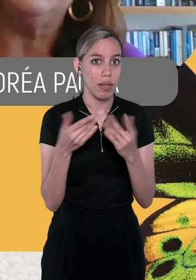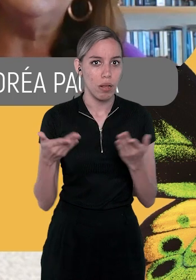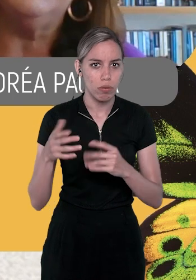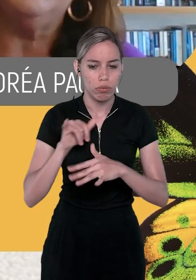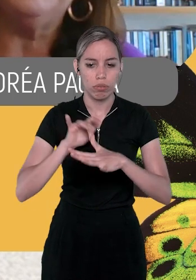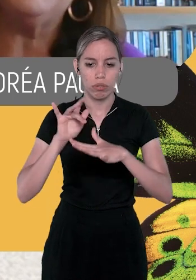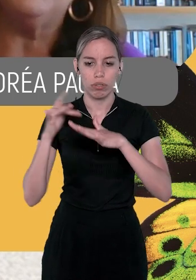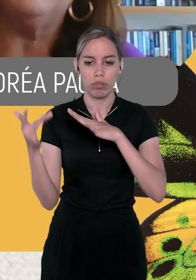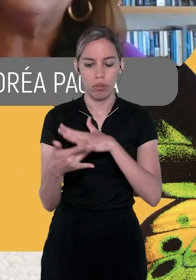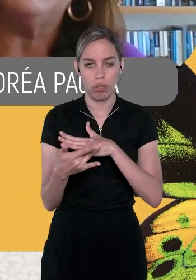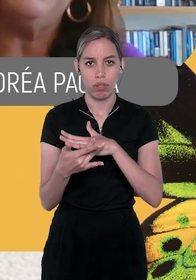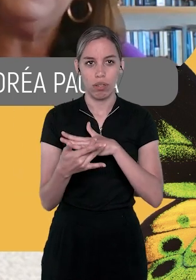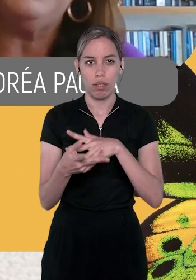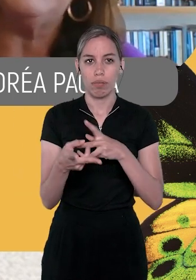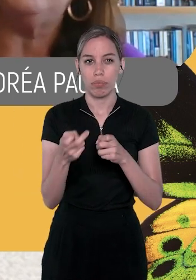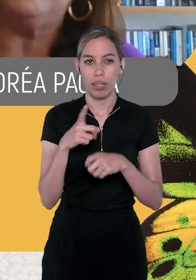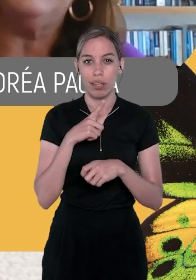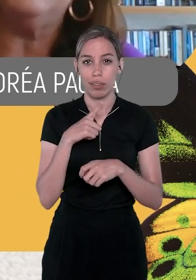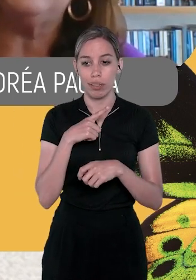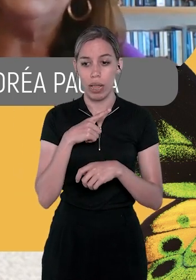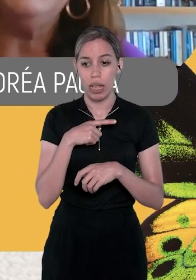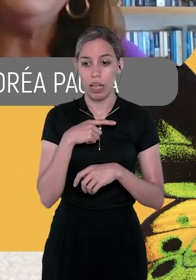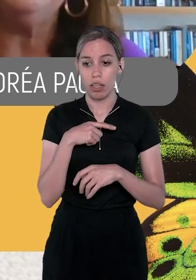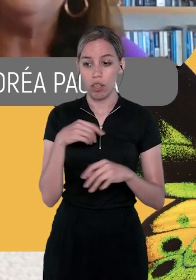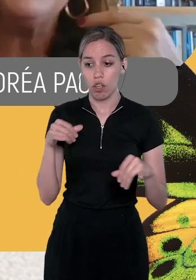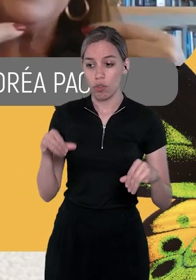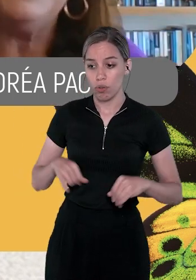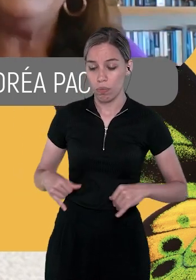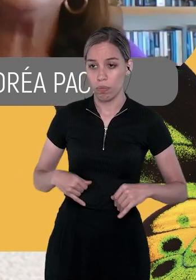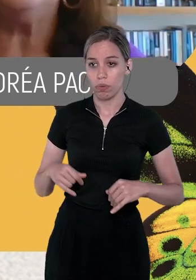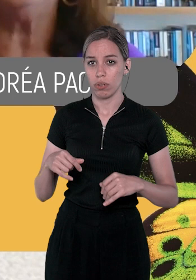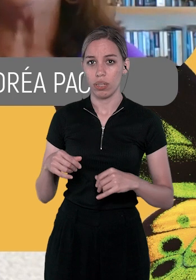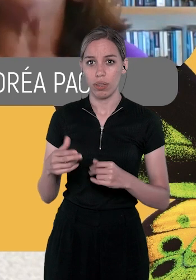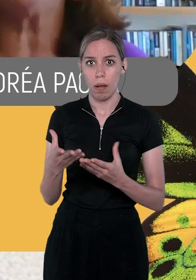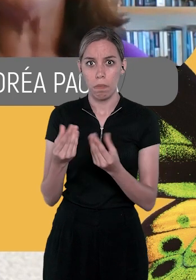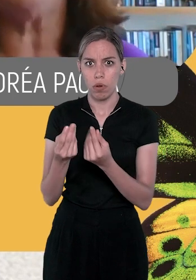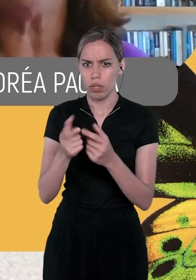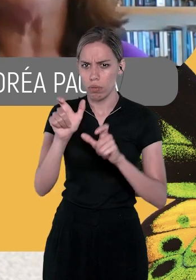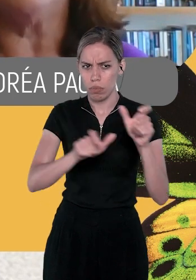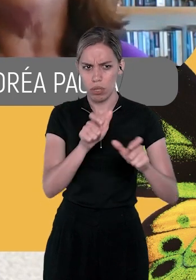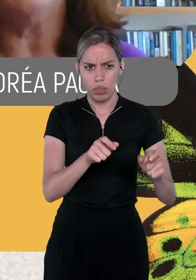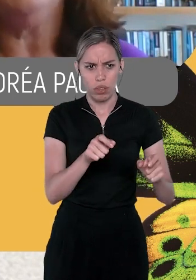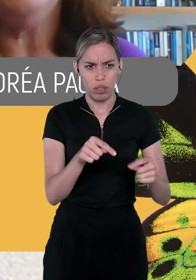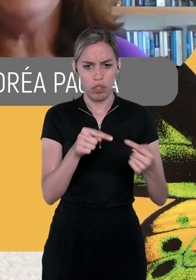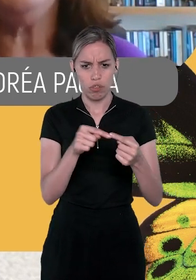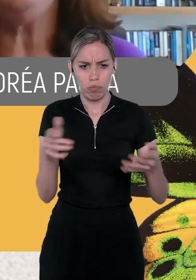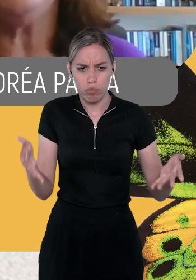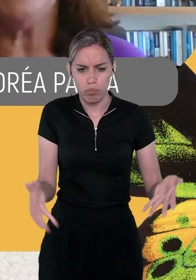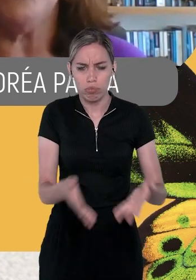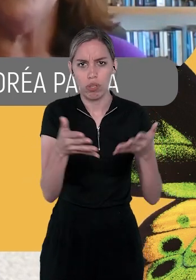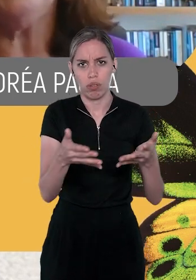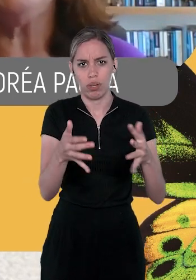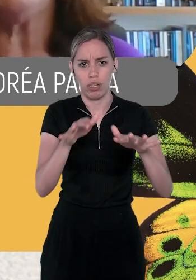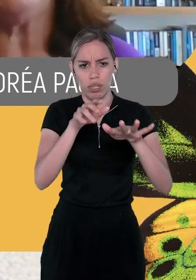encontra pessoas também ressentidas e que fortalecem o discurso da exclusão. E é